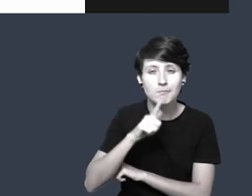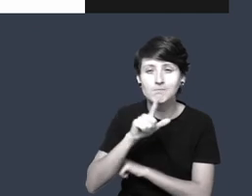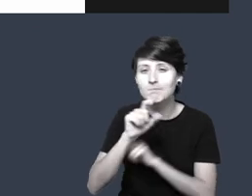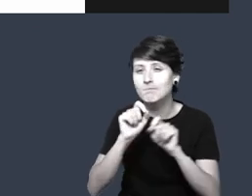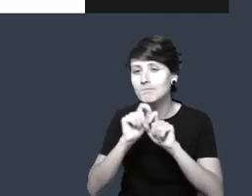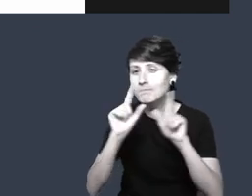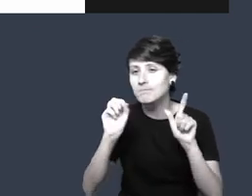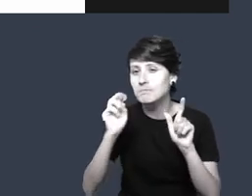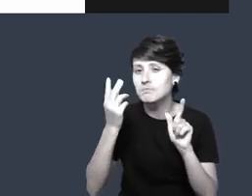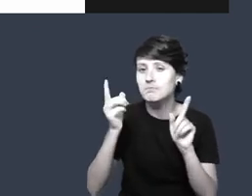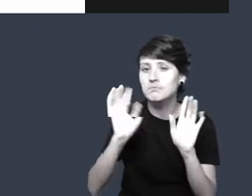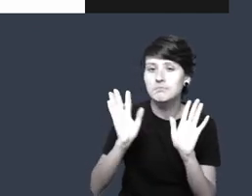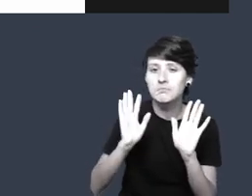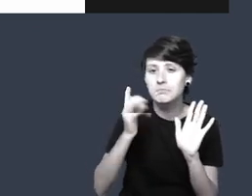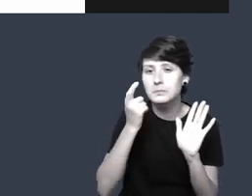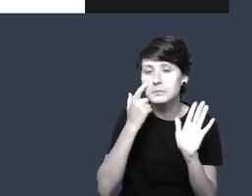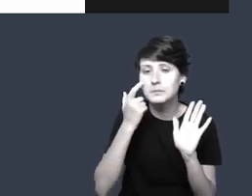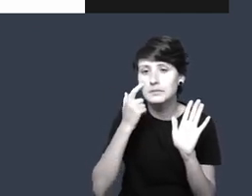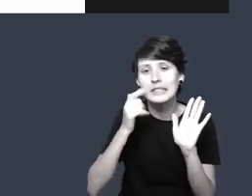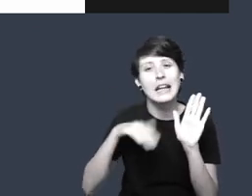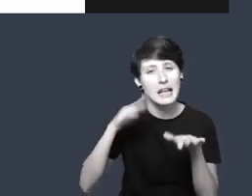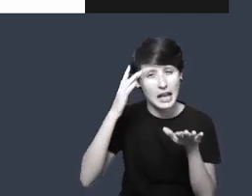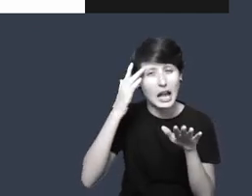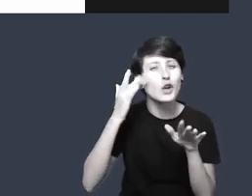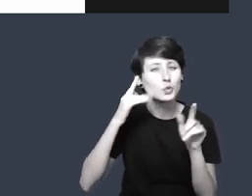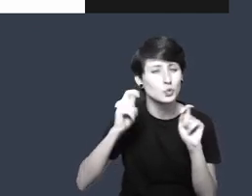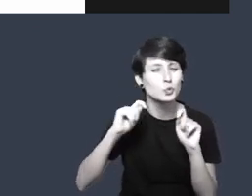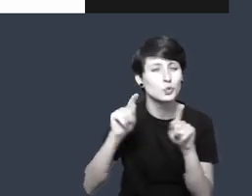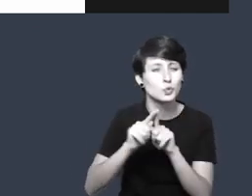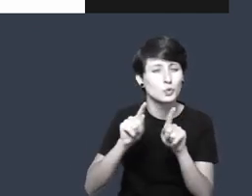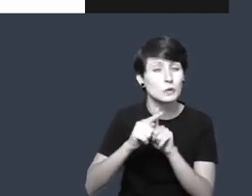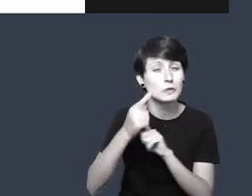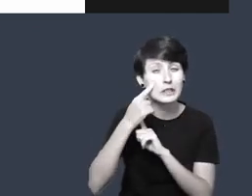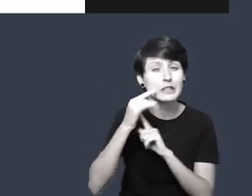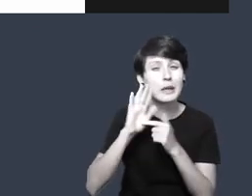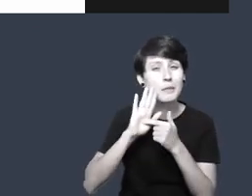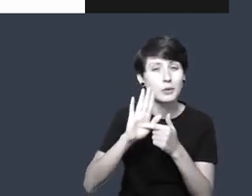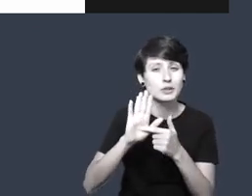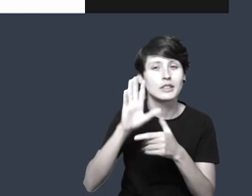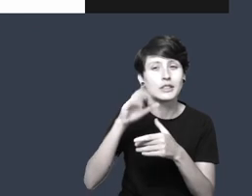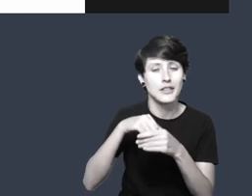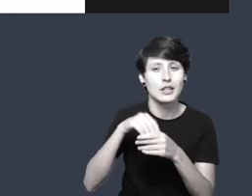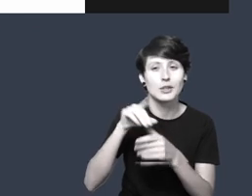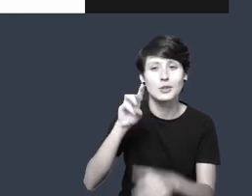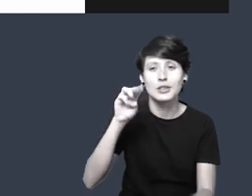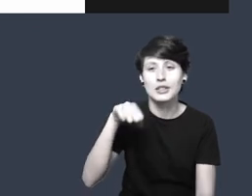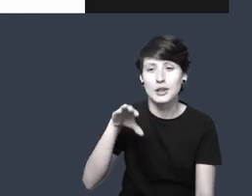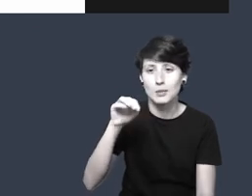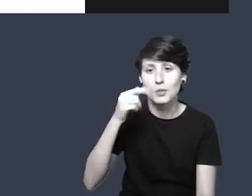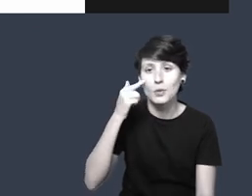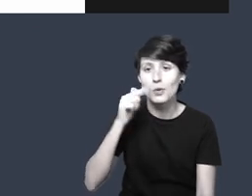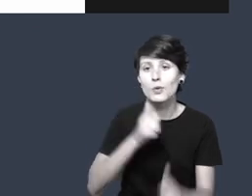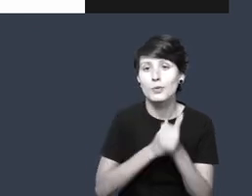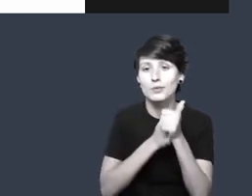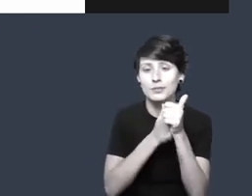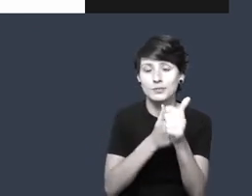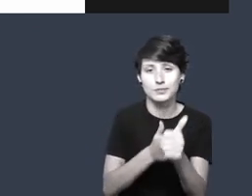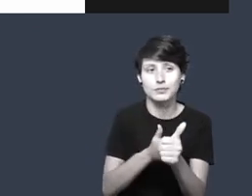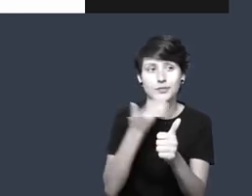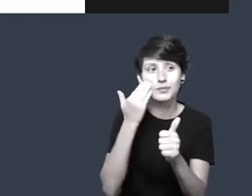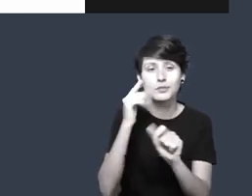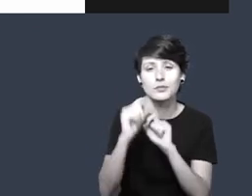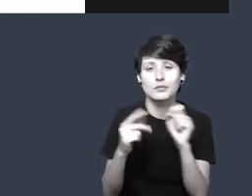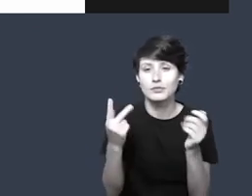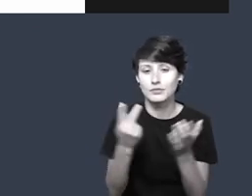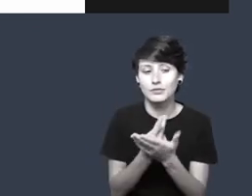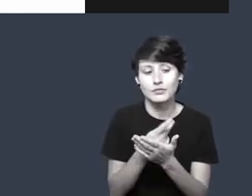vai entrar. Acho que vai entrar aqui. É que eu estou vendo se está aparecendo. Nessa demo, você consegue ver. Então, você consegue entender o que está acontecendo